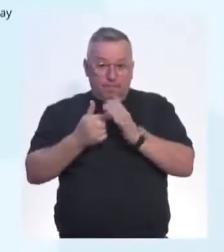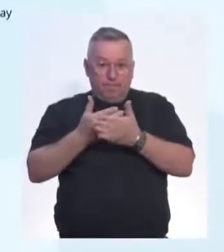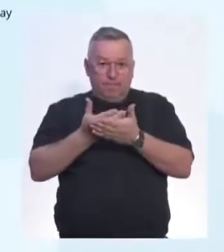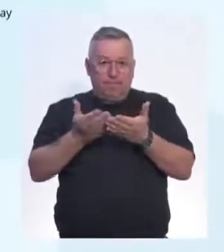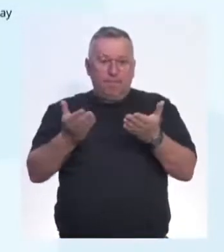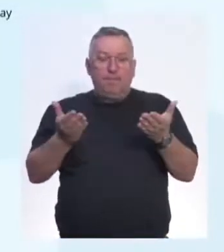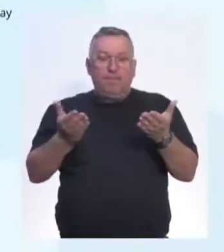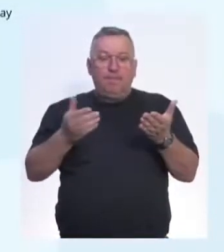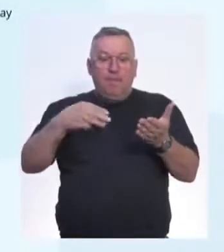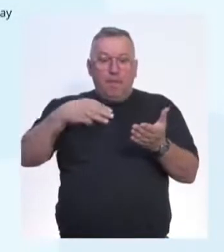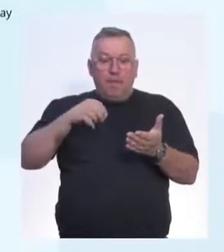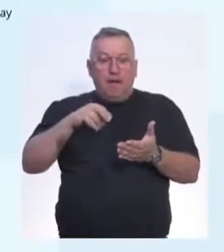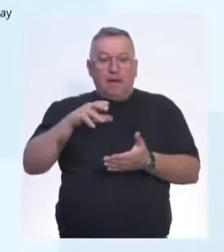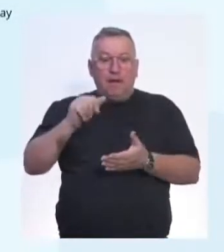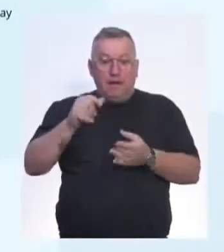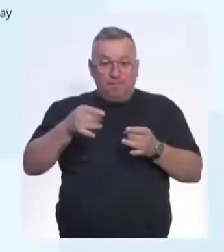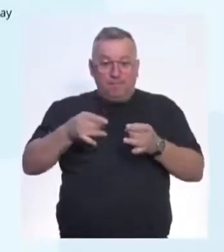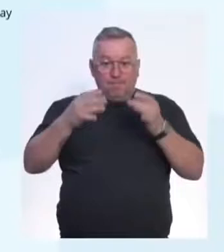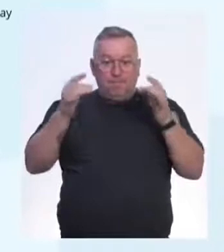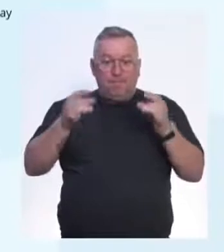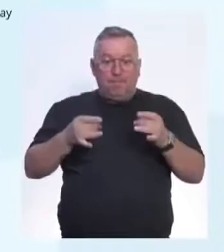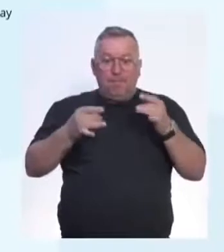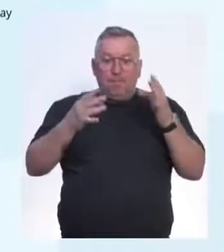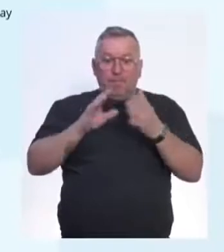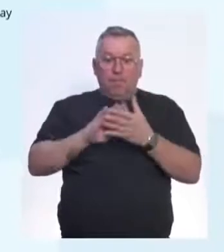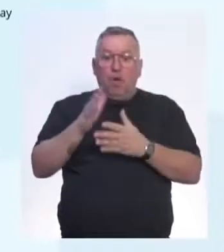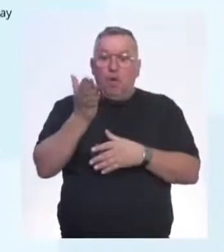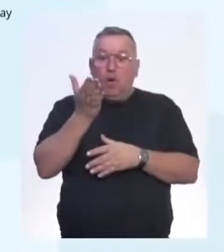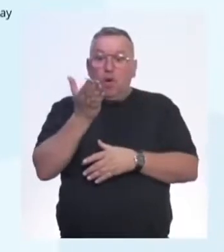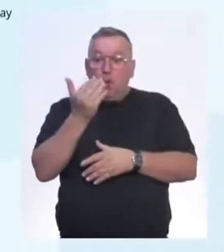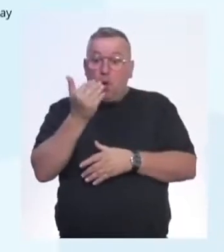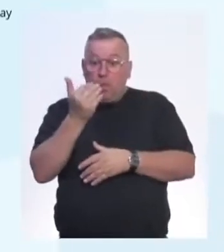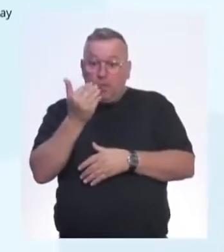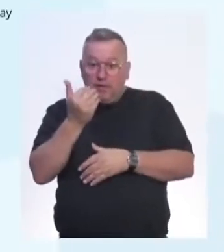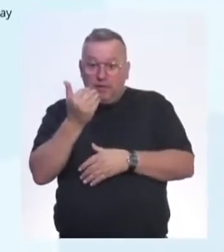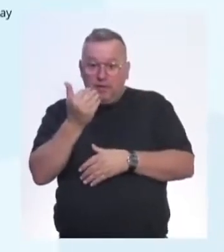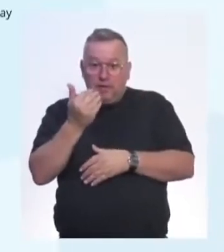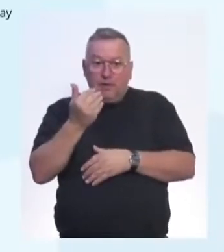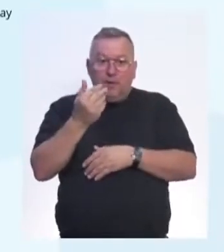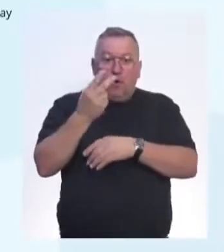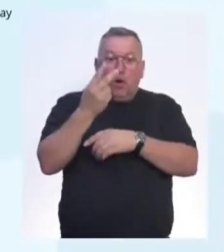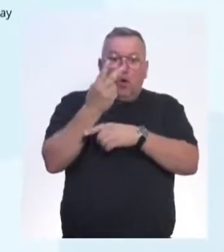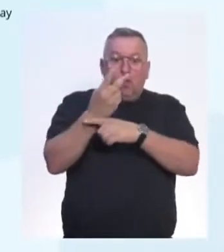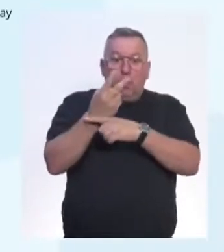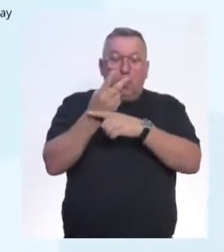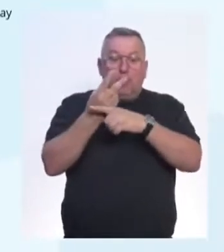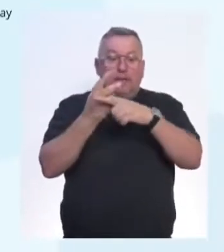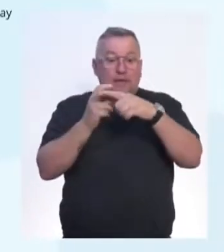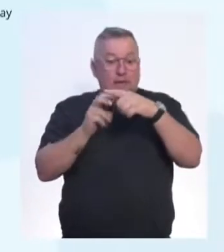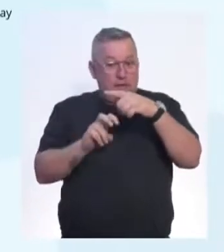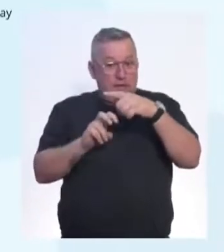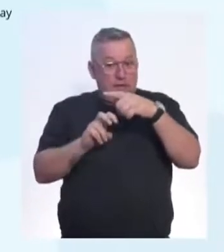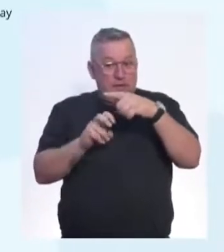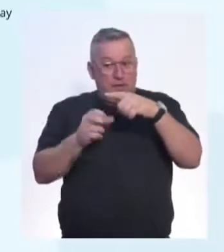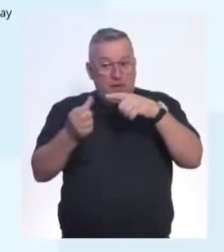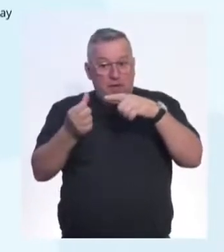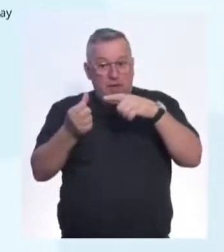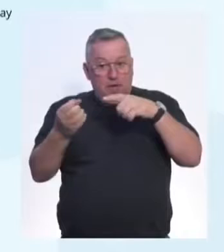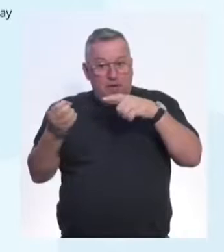vocês, então Mariana gastou aí, no caso, foi com a comida. Então 2/5 de 600, então eu